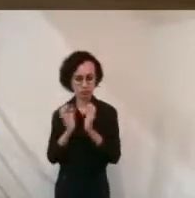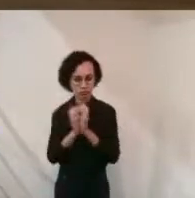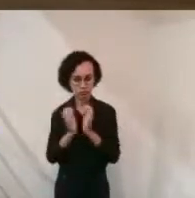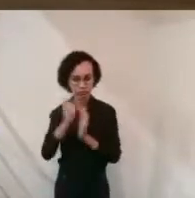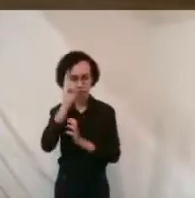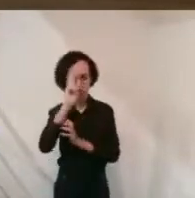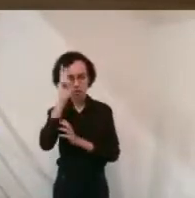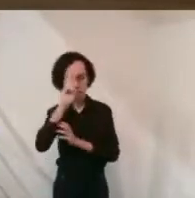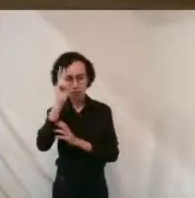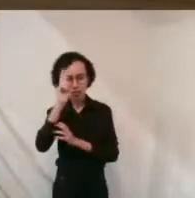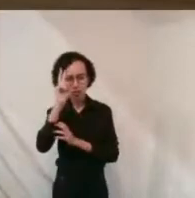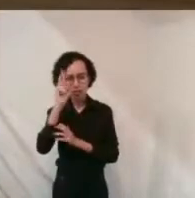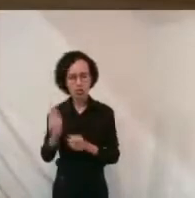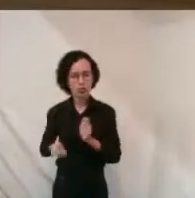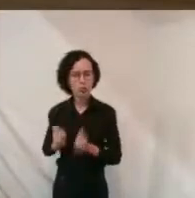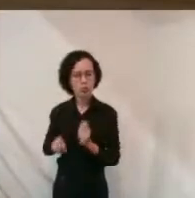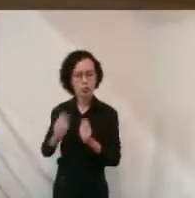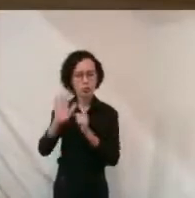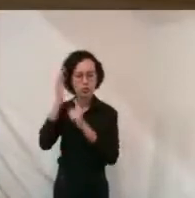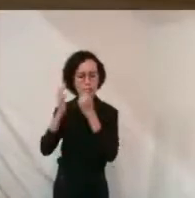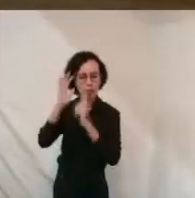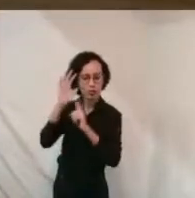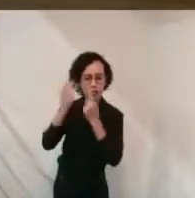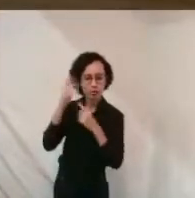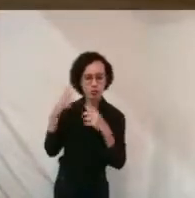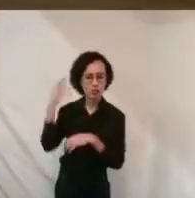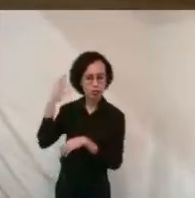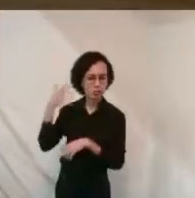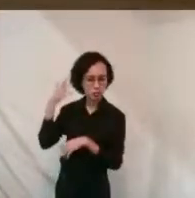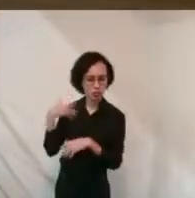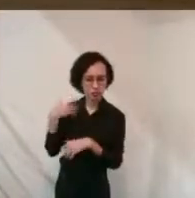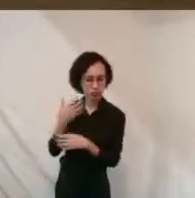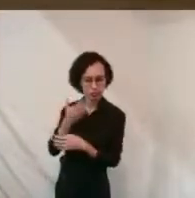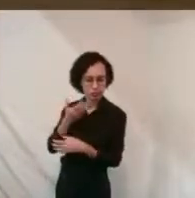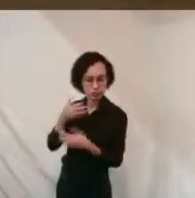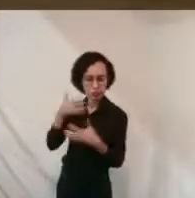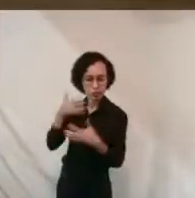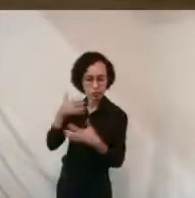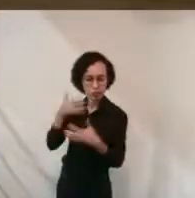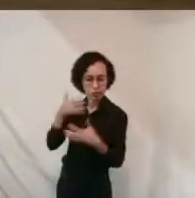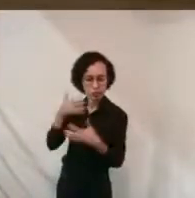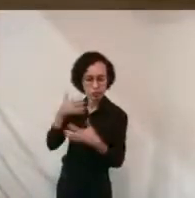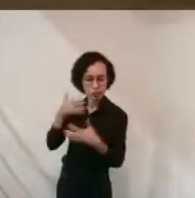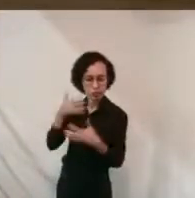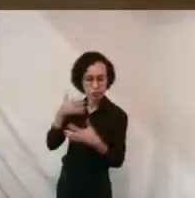cabeça uma marchinha de carnaval, que eu não vou cantar porque eu não sei cantar, mas diz assim: voltei,